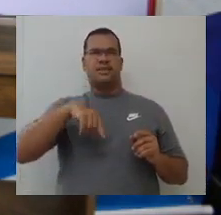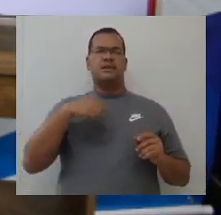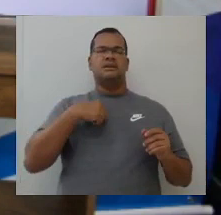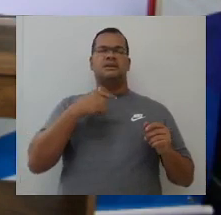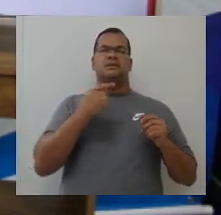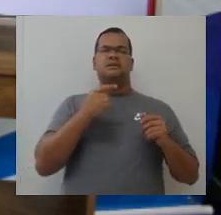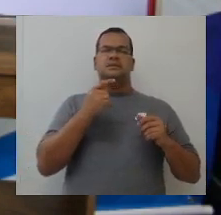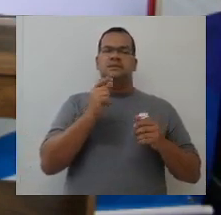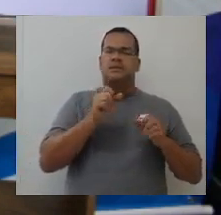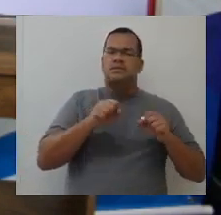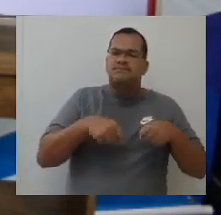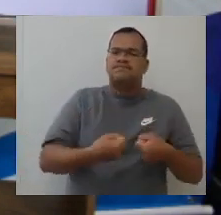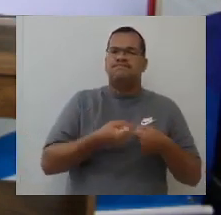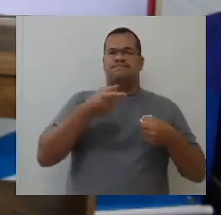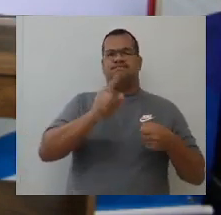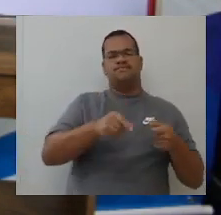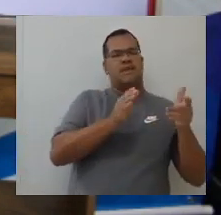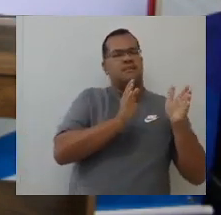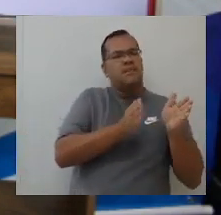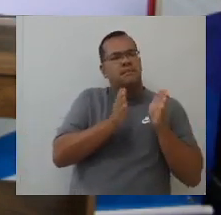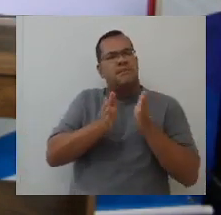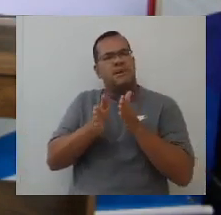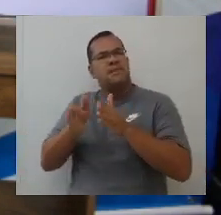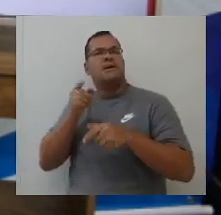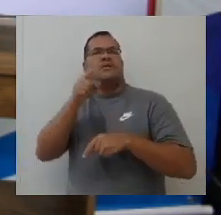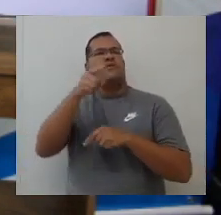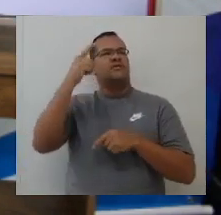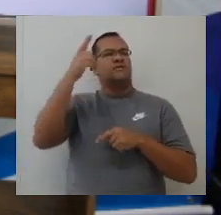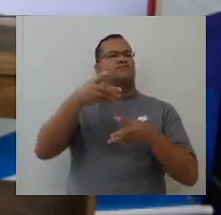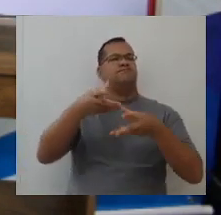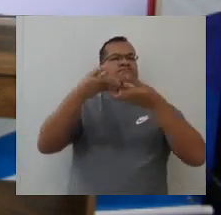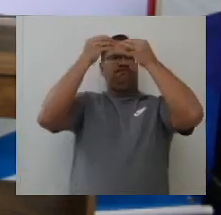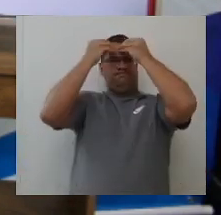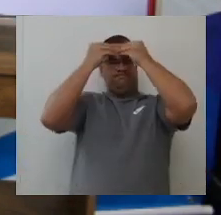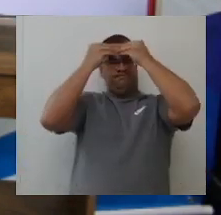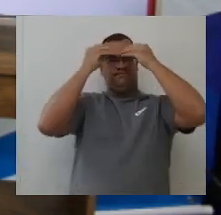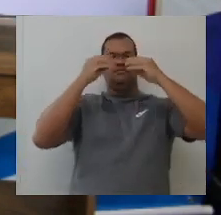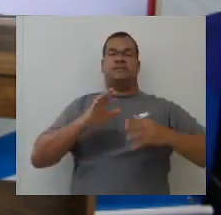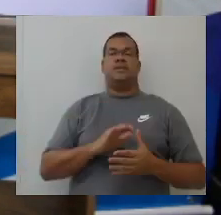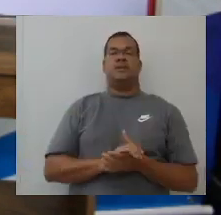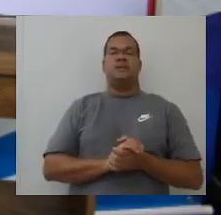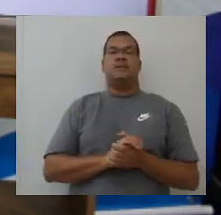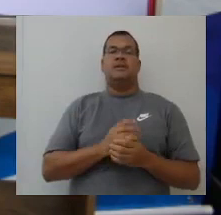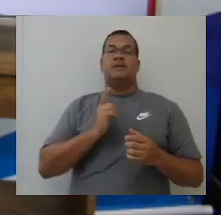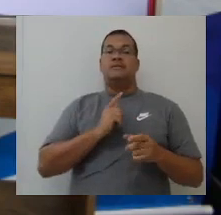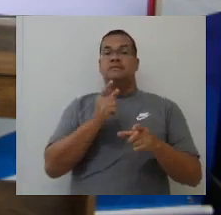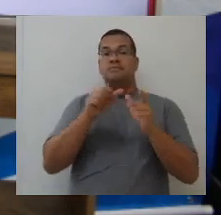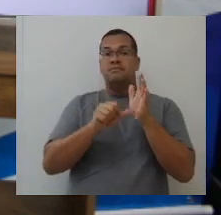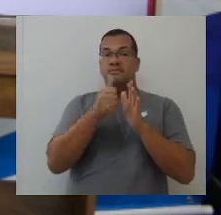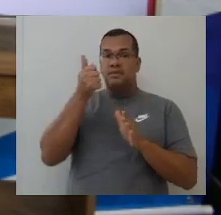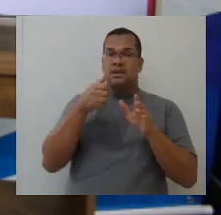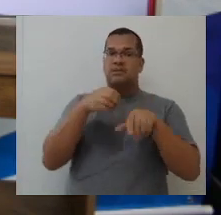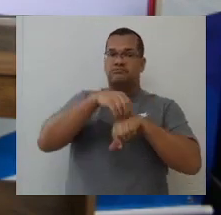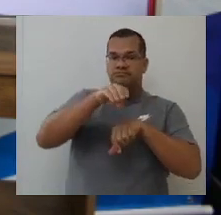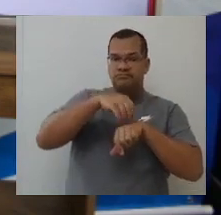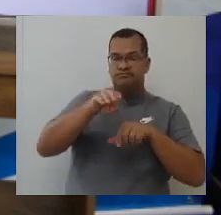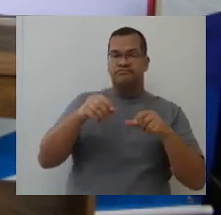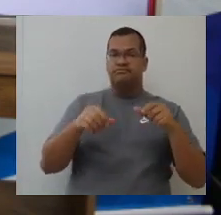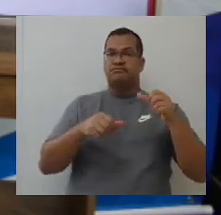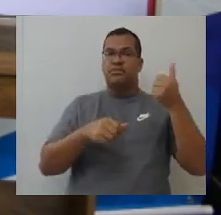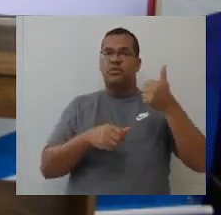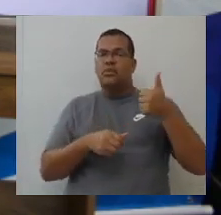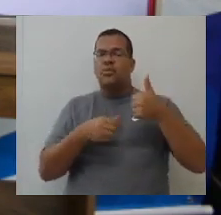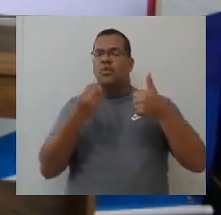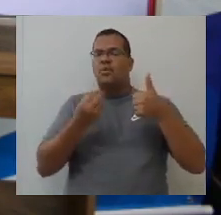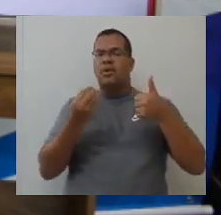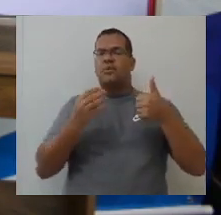para que vocês fixem bem aí o conteúdo na cabeça. Primeira dica que eu dou para vocês é identificar o tempo verbal